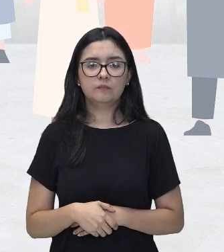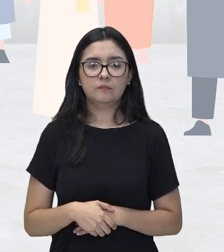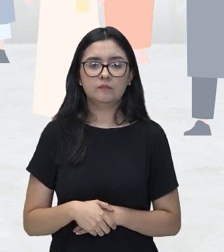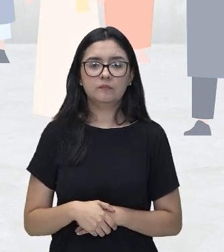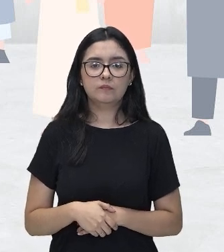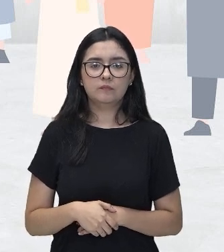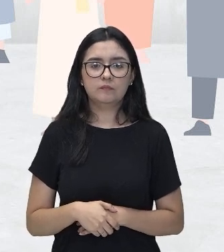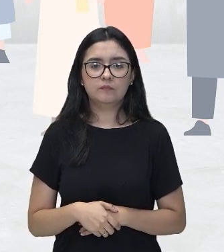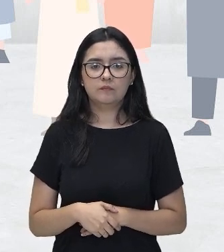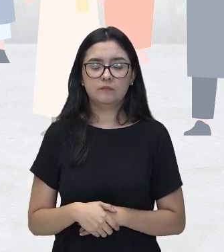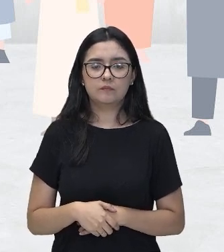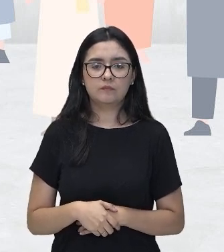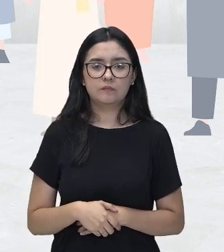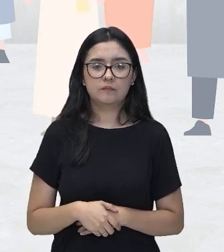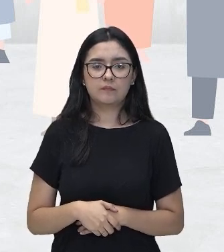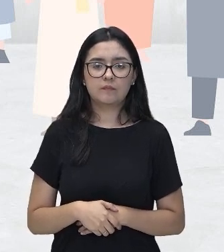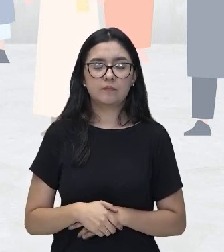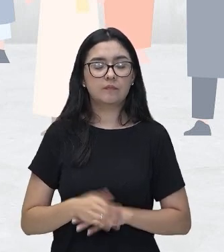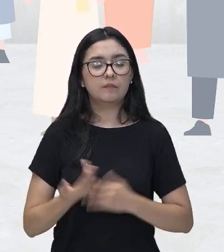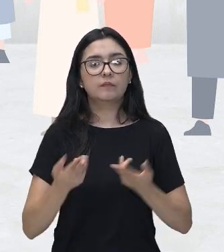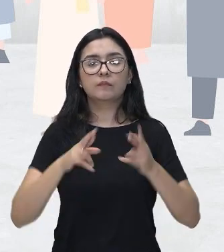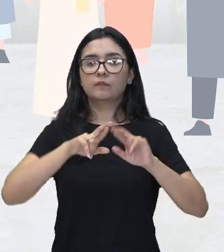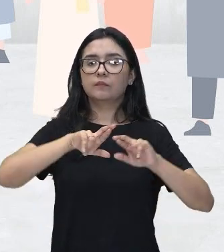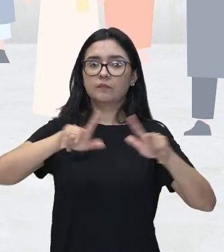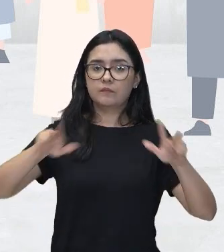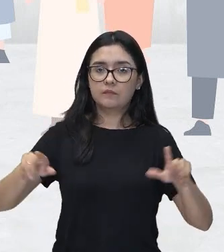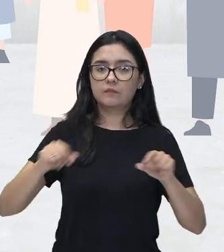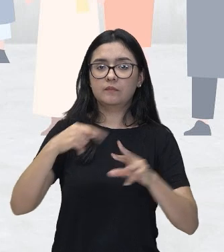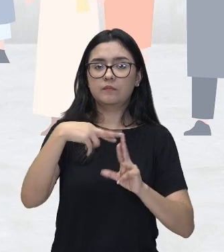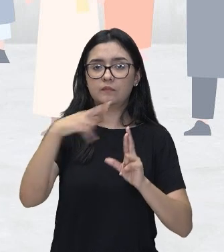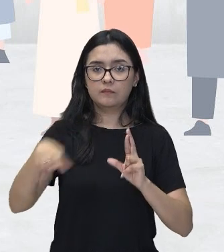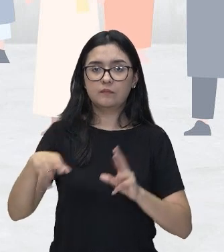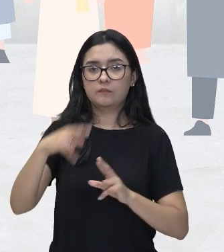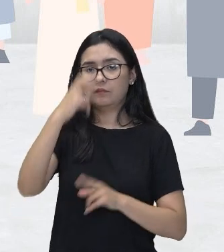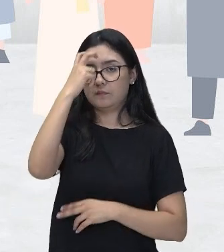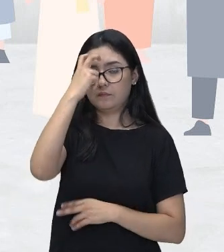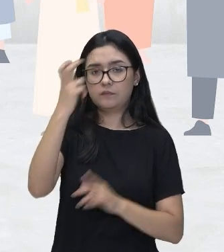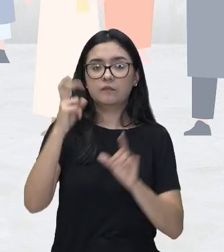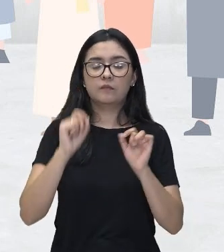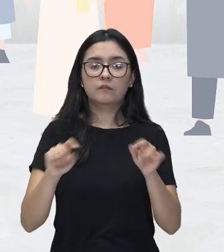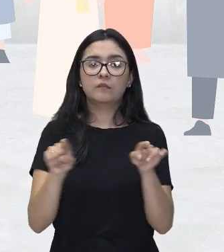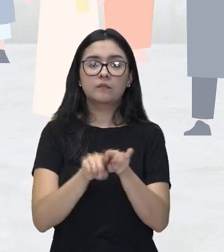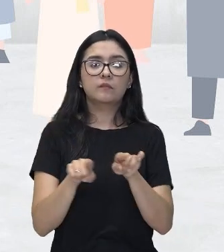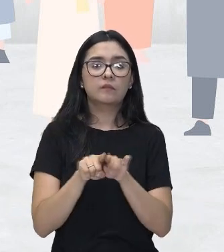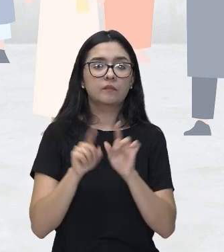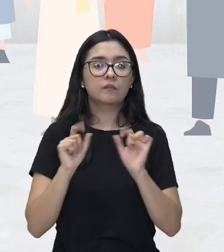nas diferentes religiões e filosofias de vida, está a proteção da vida.